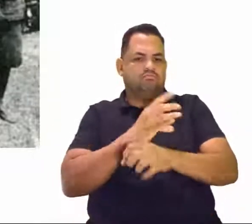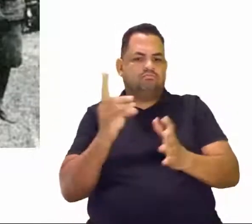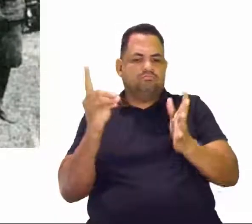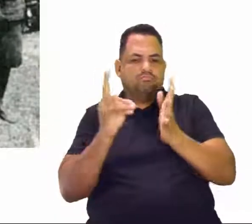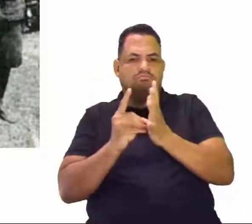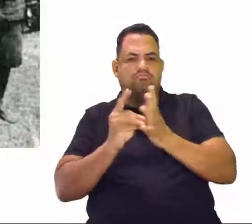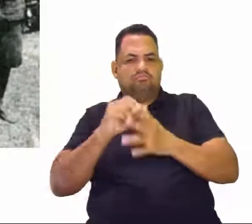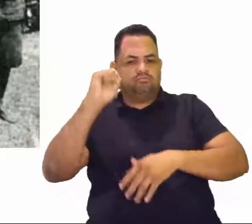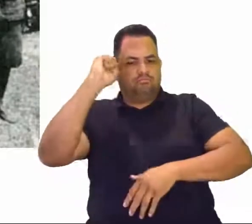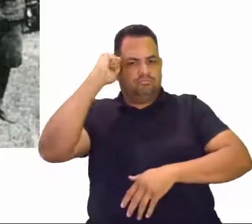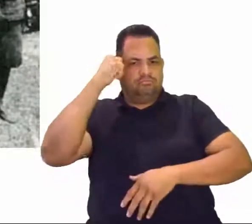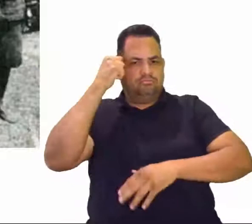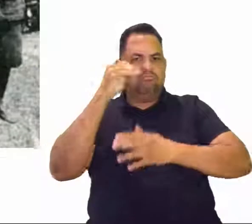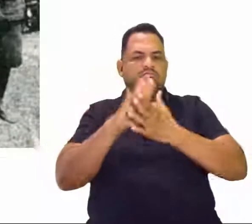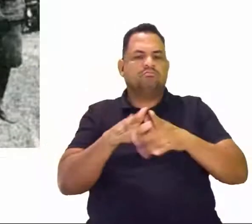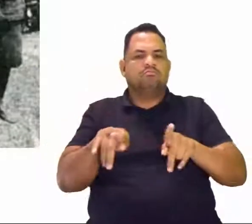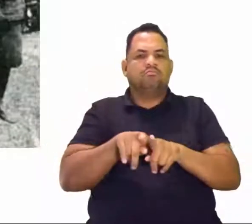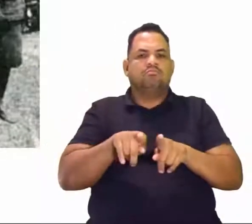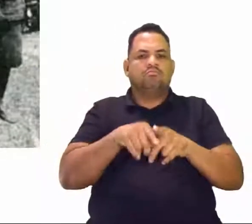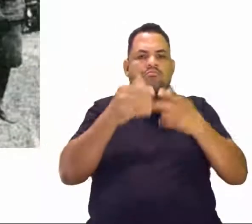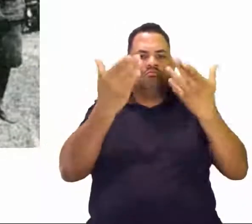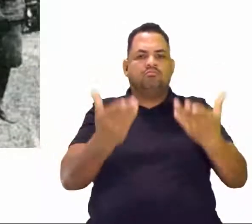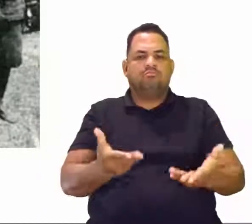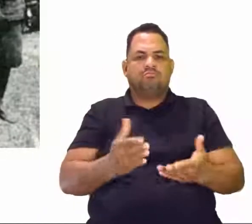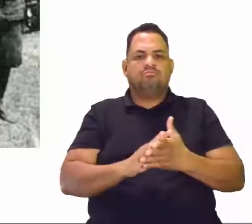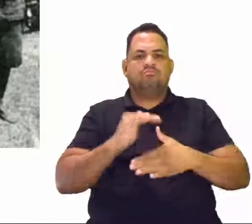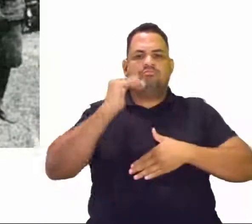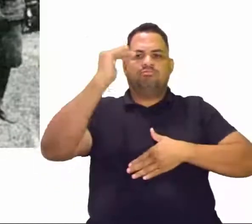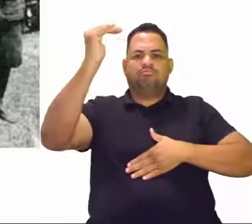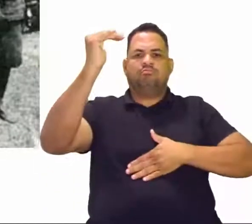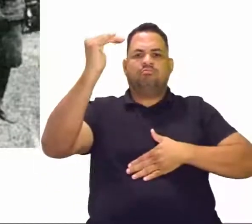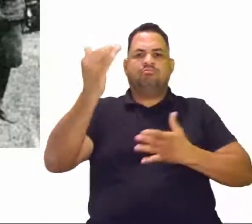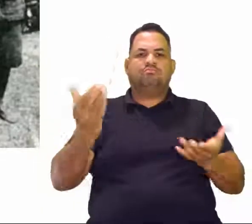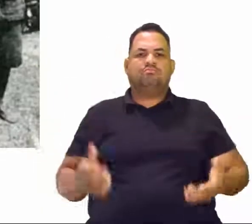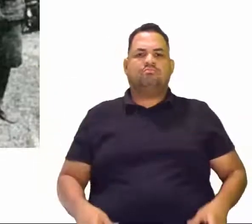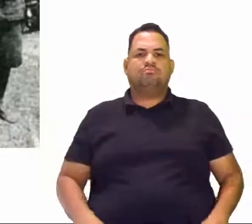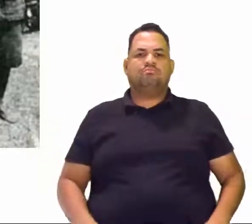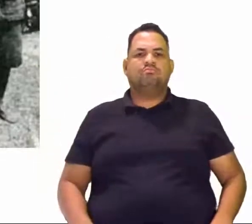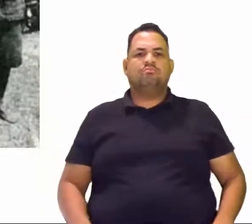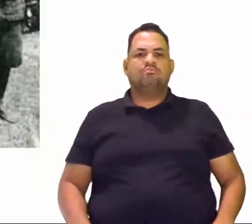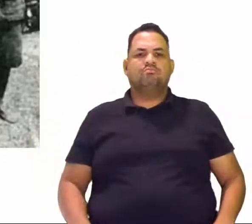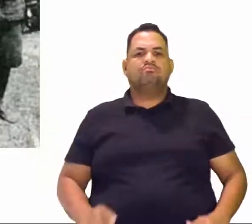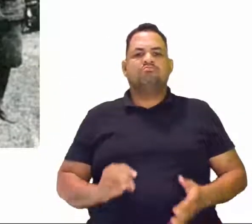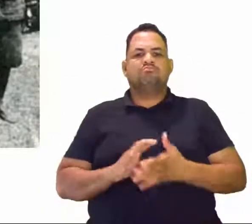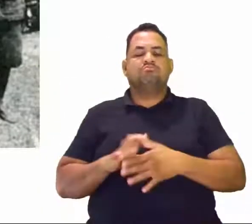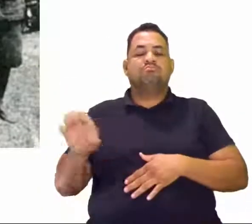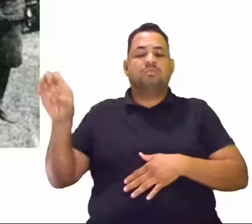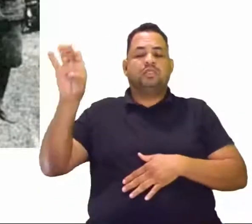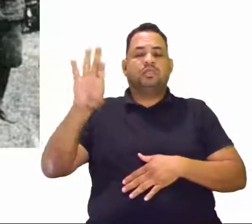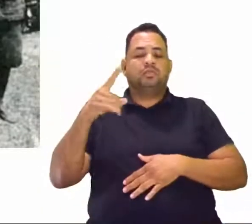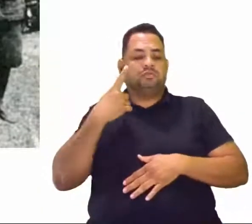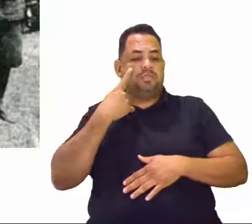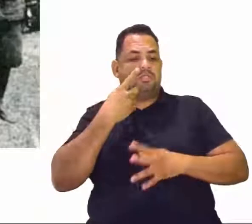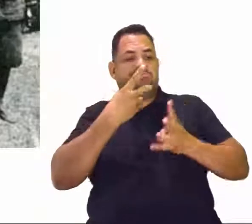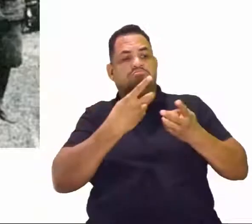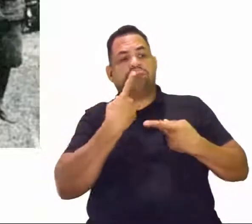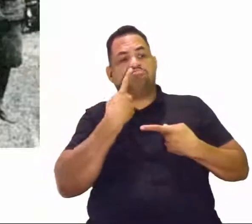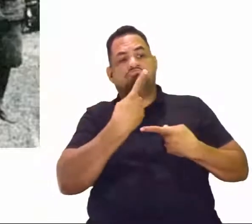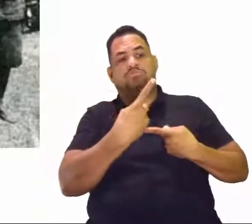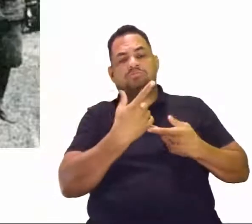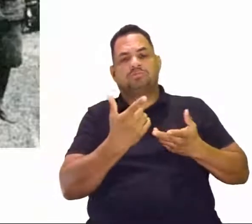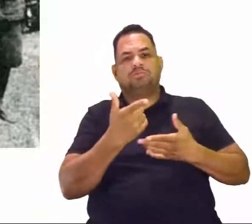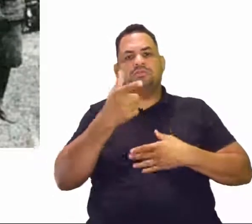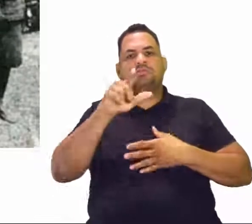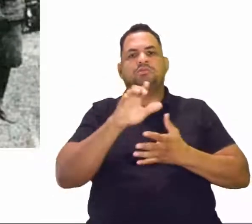de indígenas e negros é um resultado dessa visão de superioridade que os europeus tinham em relação aos seus